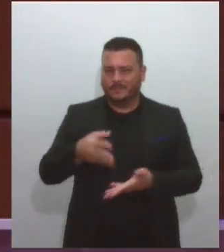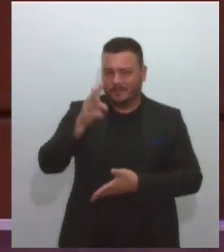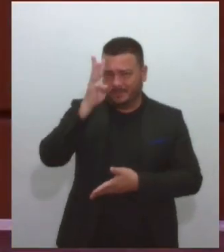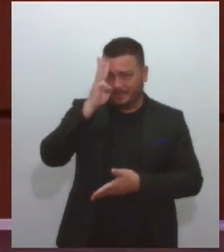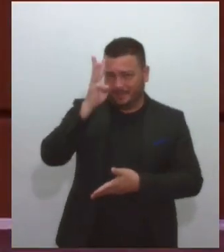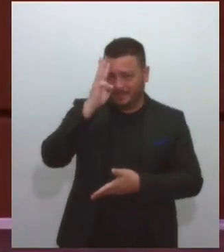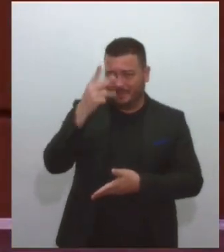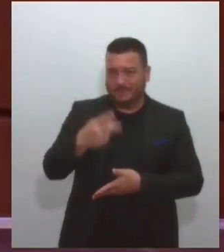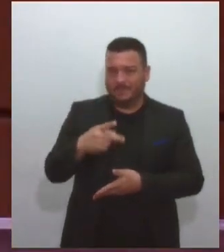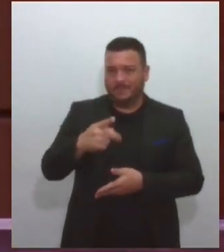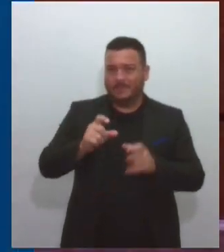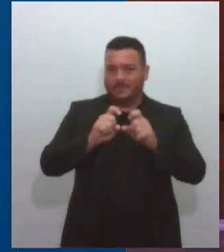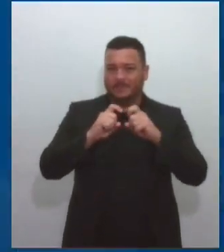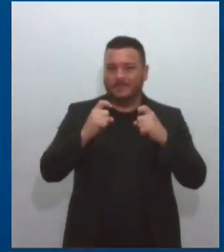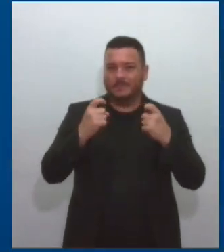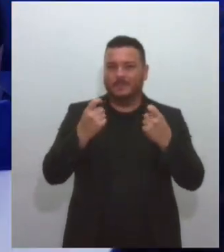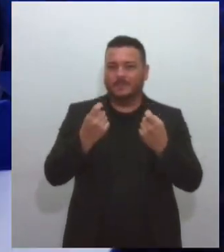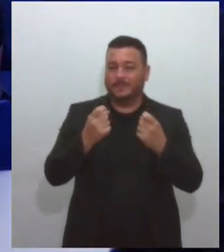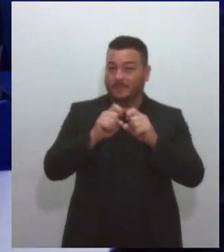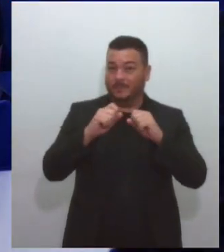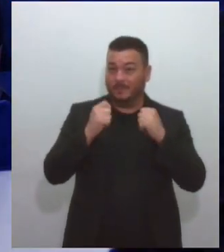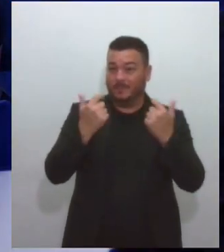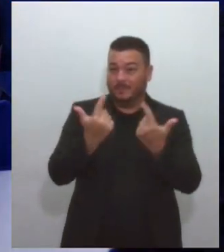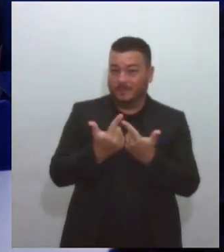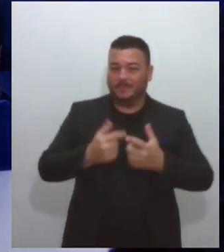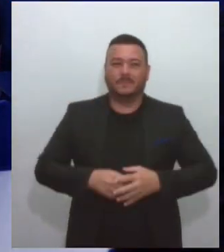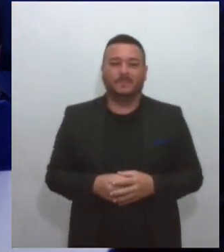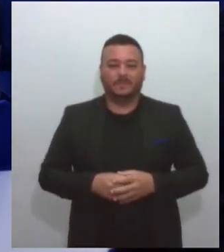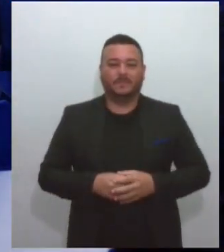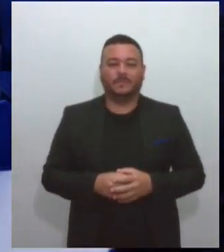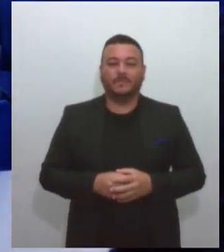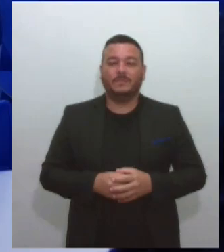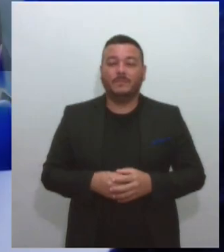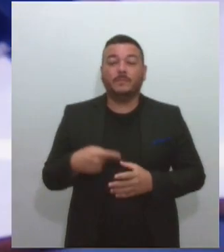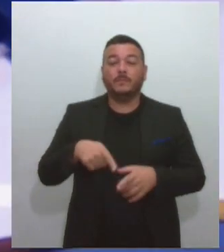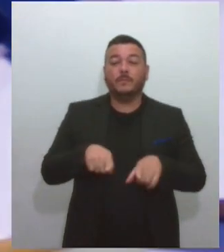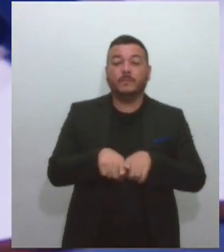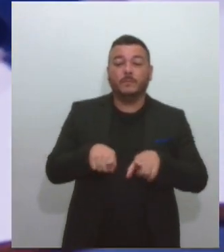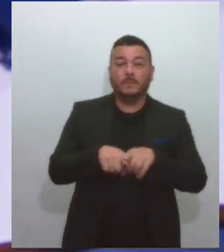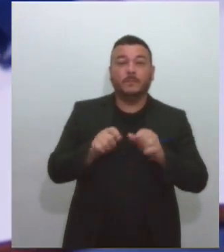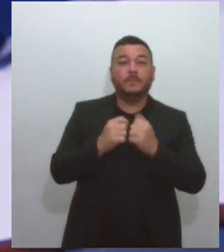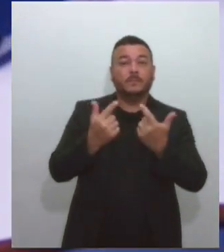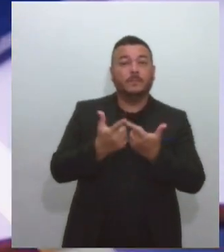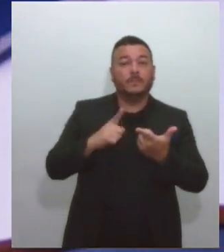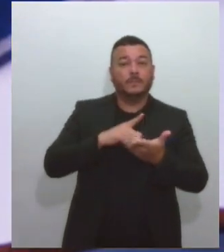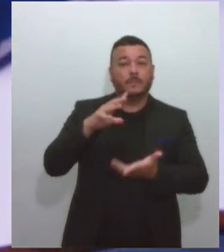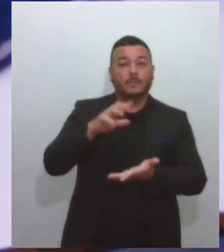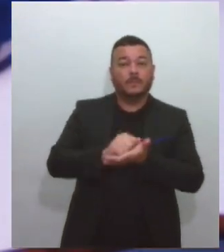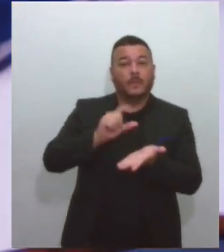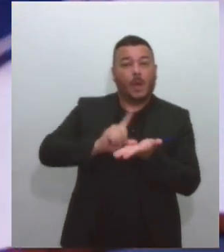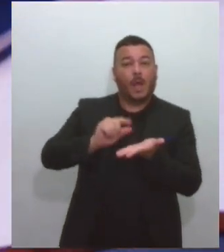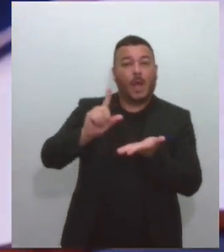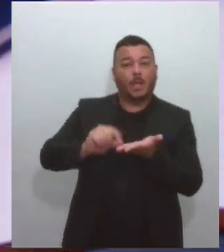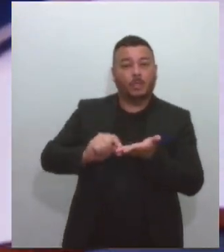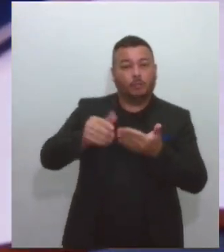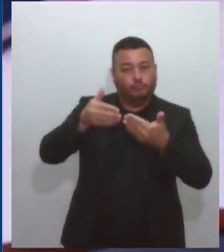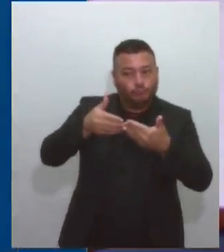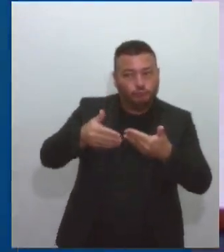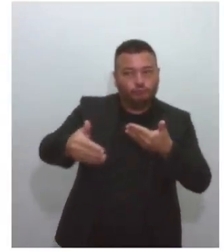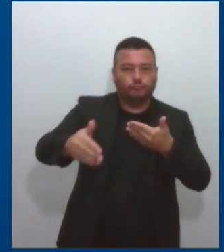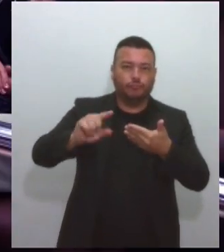Assembleia Legislativa. Alese prorroga inscrições de artigos para a revista de informação